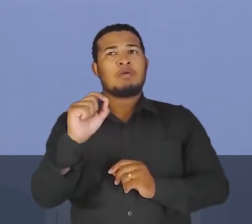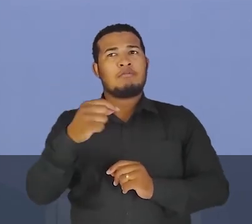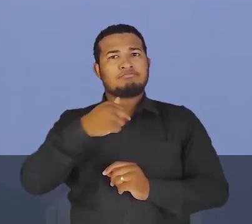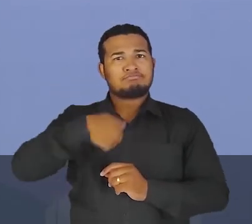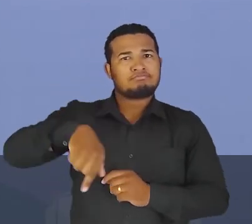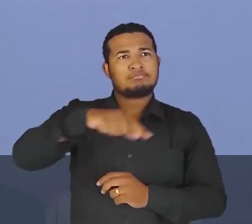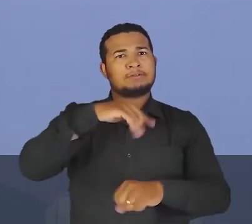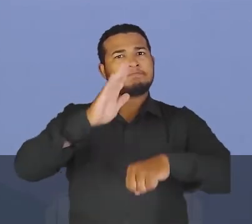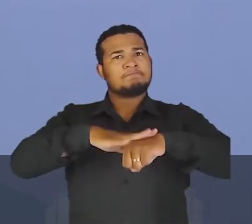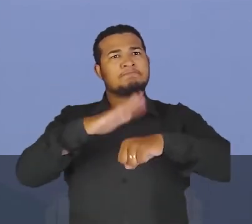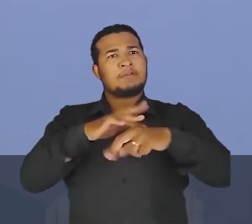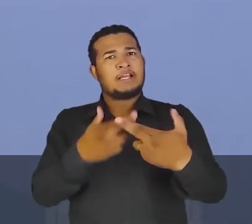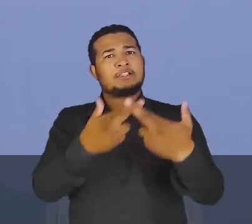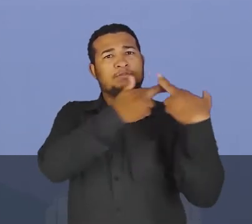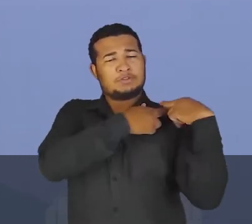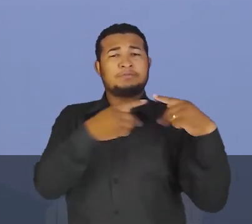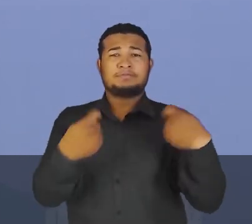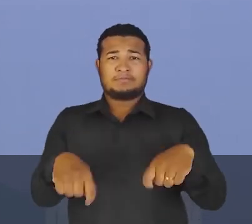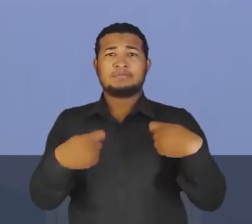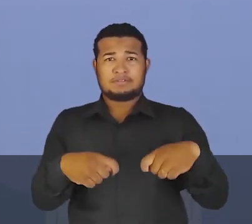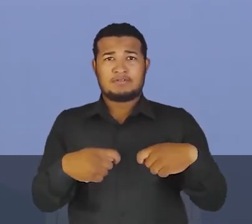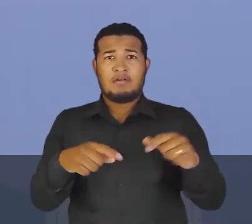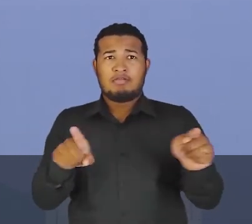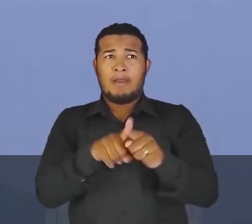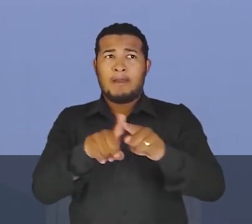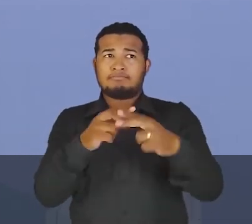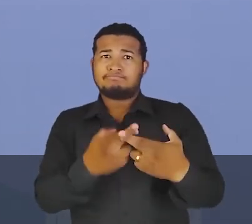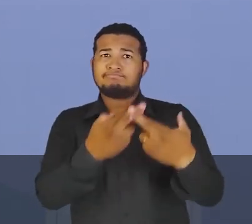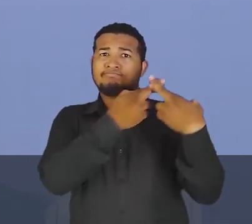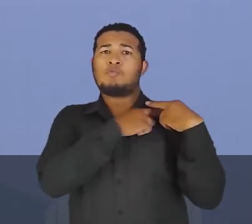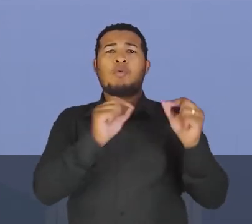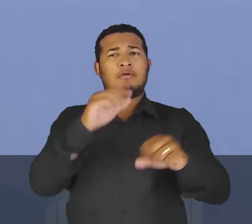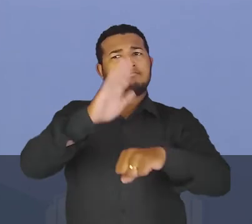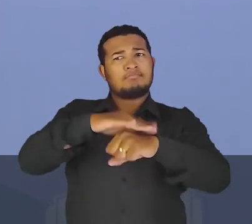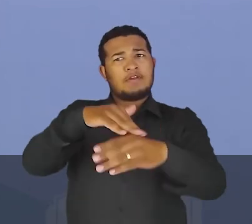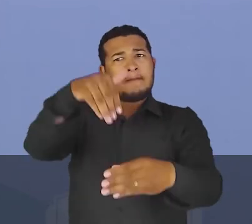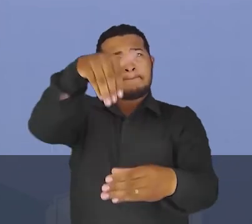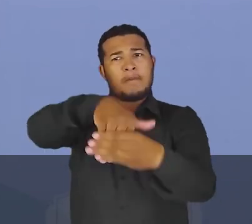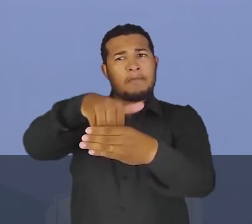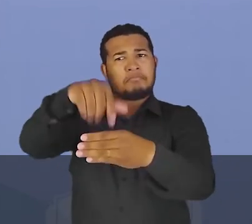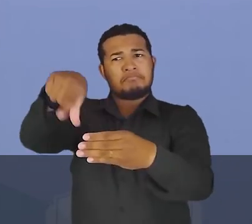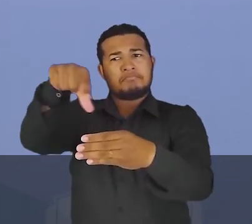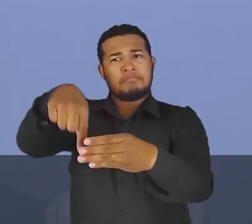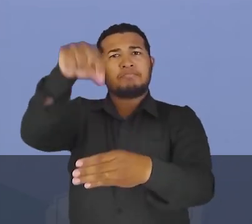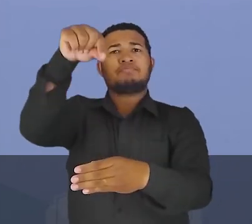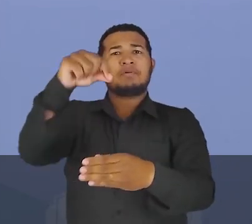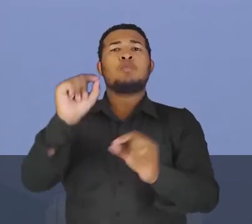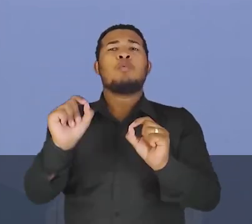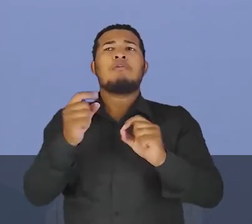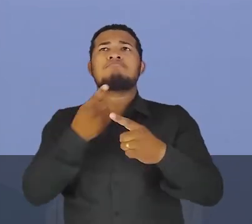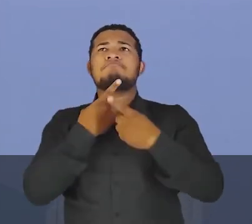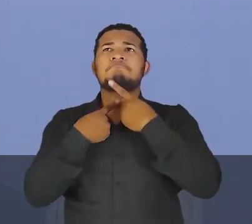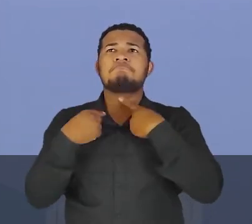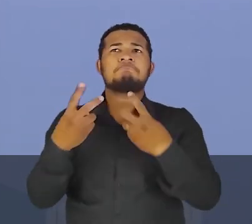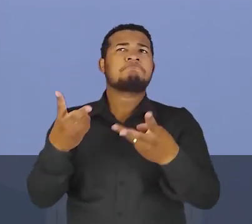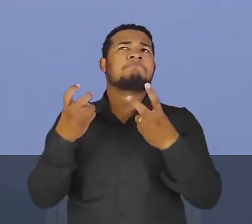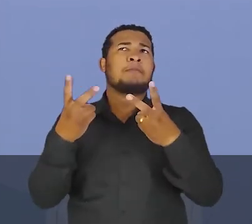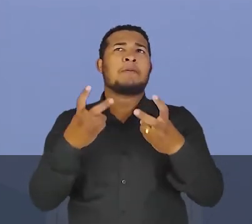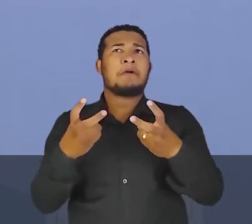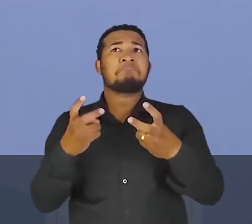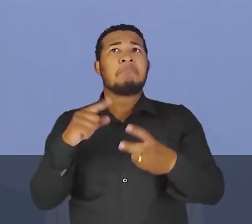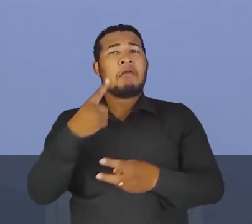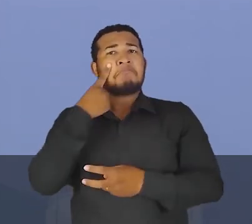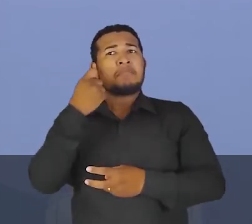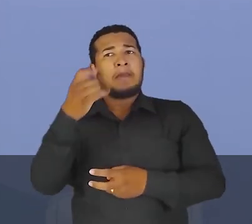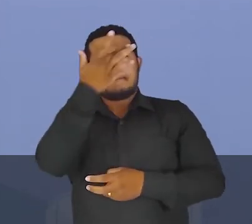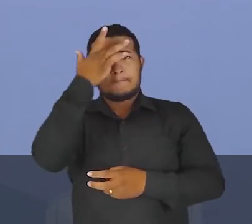nossa responsabilidade com isso. Nós tenhamos nossa responsabilidade para eleger uma pessoa de acordo com aquilo que nós consideramos que seja a